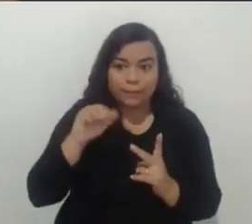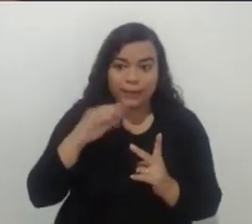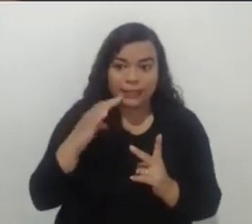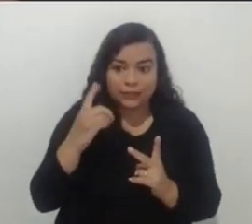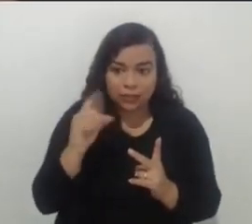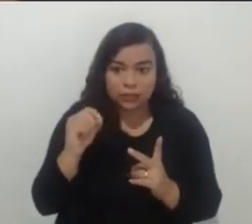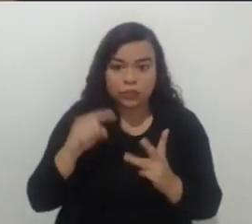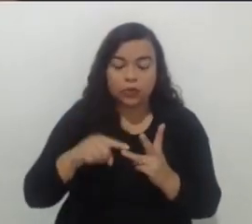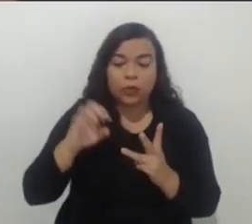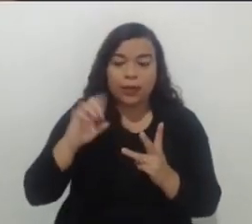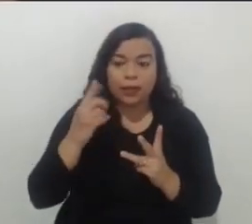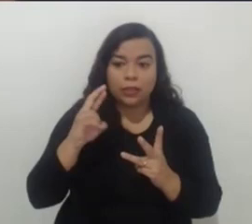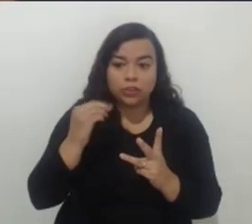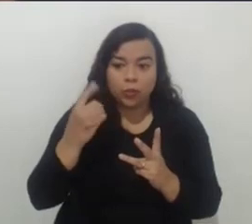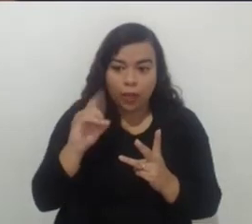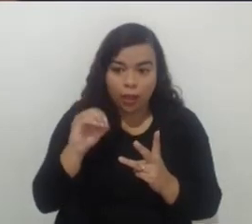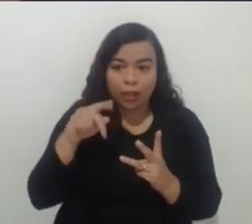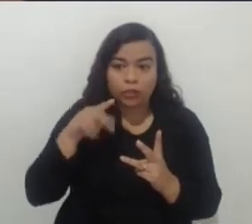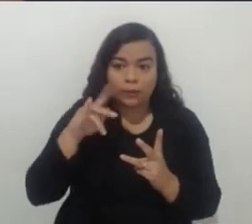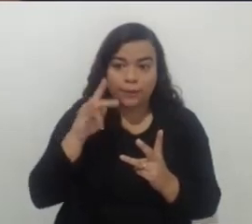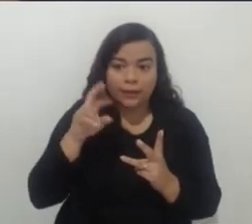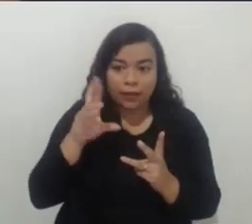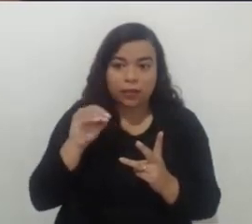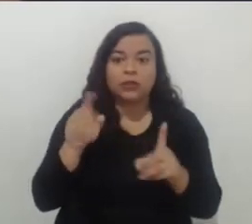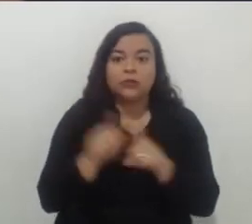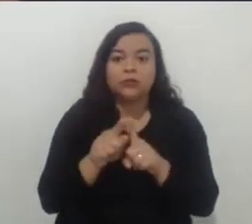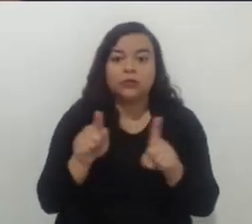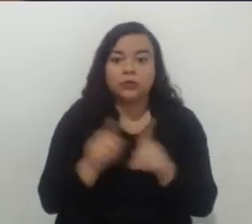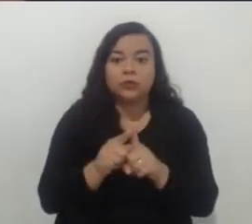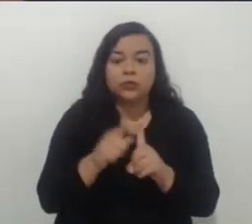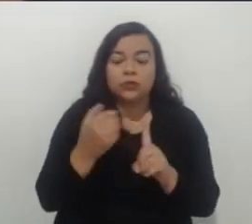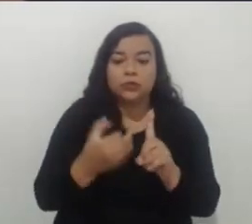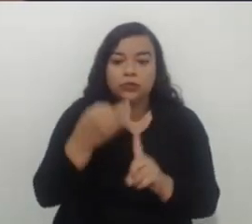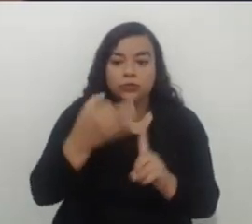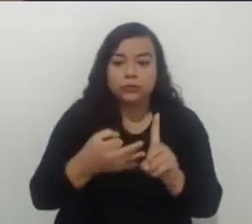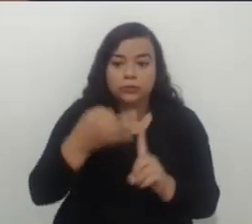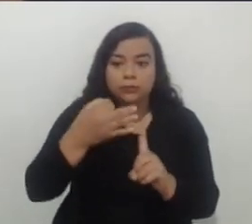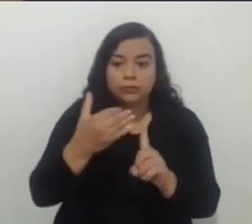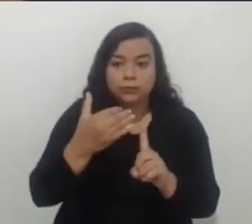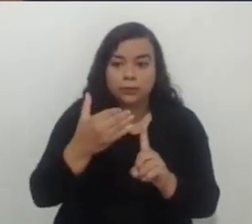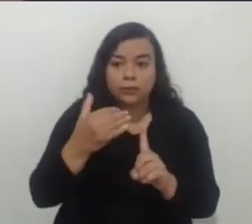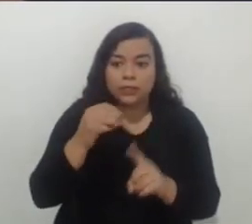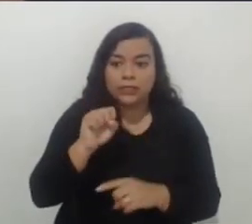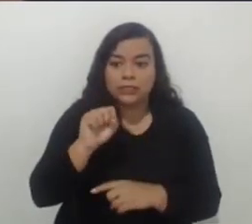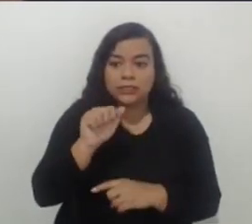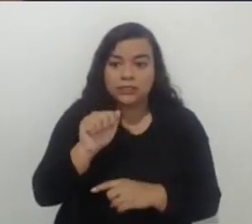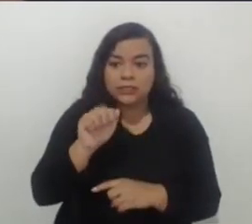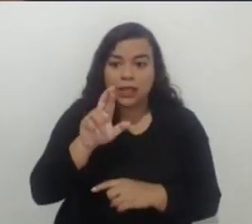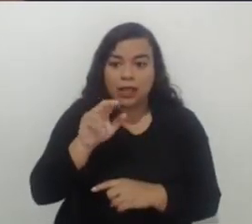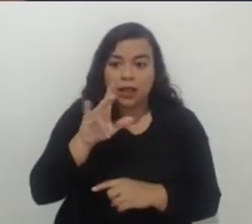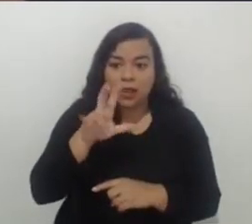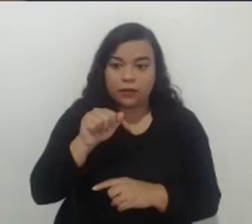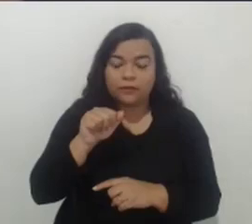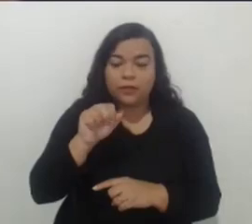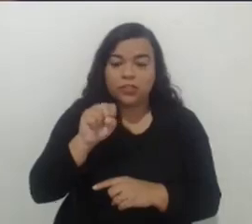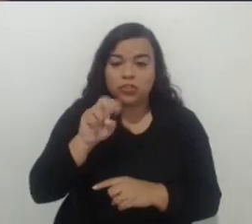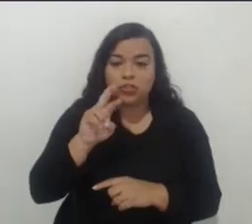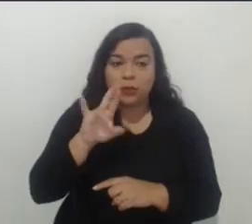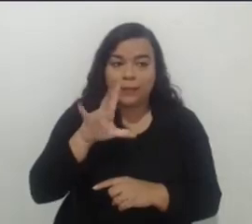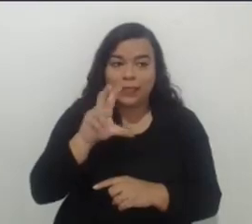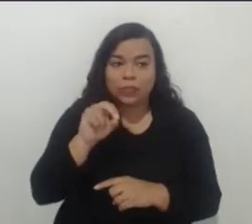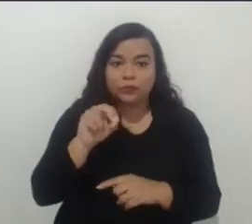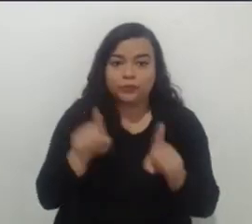Eduardo Pinheiro e também desembargador Saraiva Sobrinho. O desembargador Glauber Rego disse